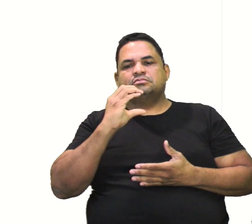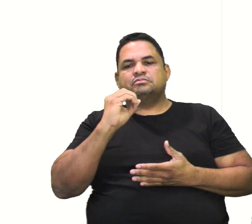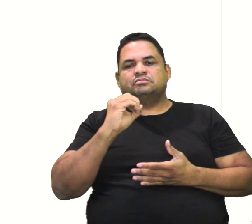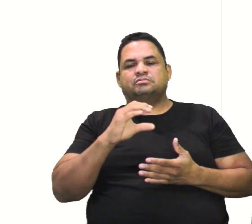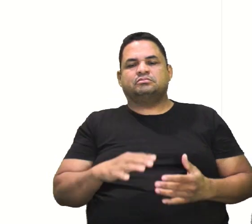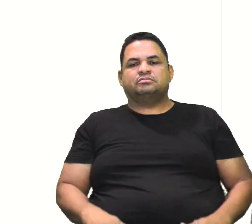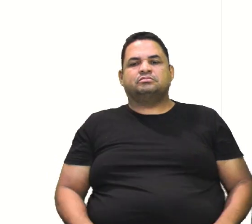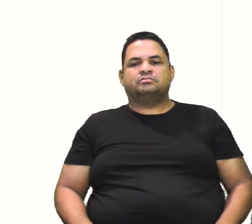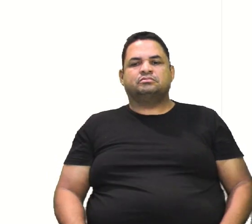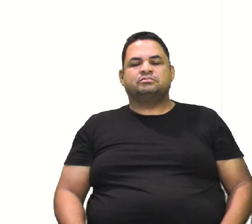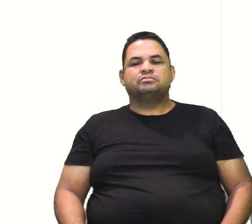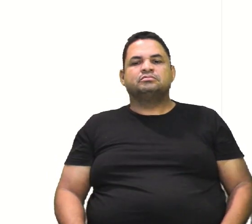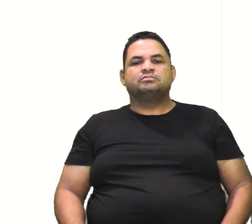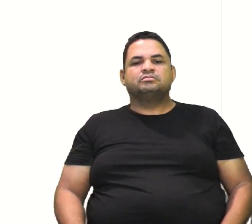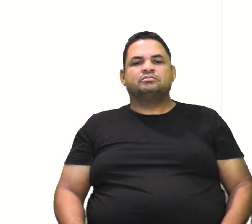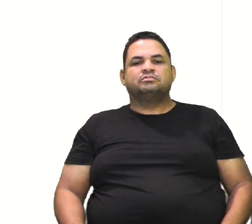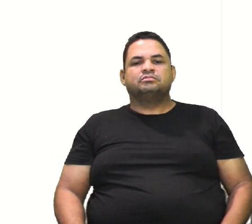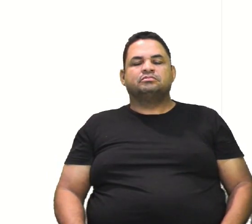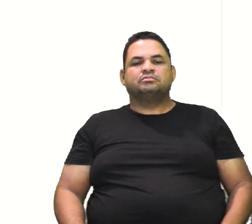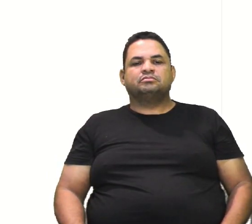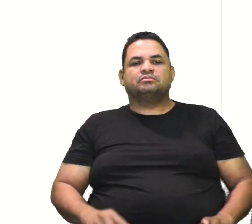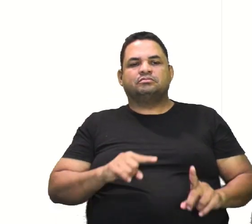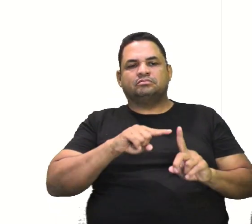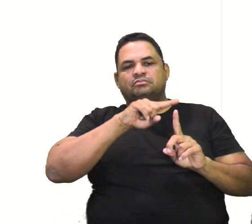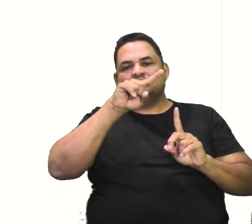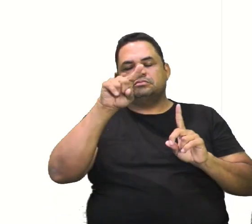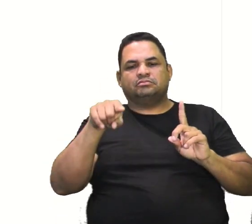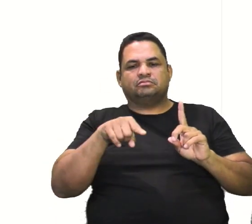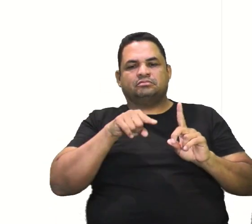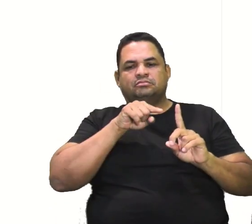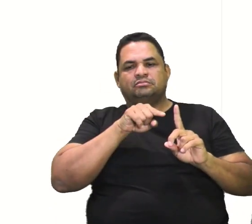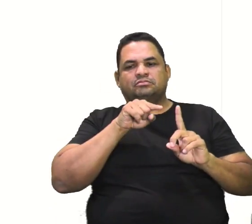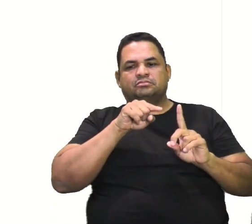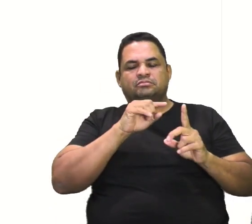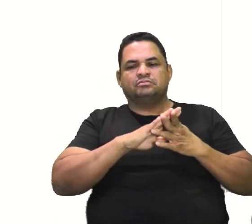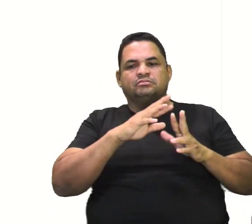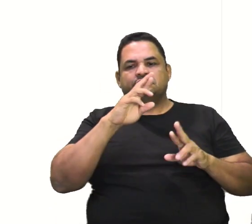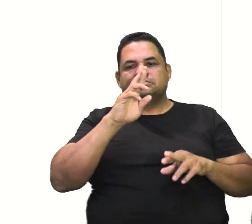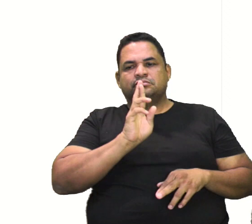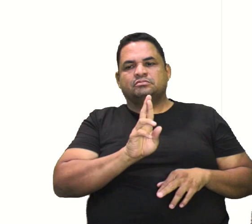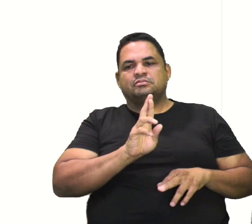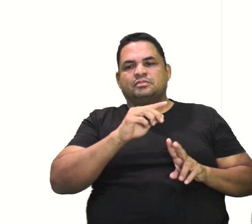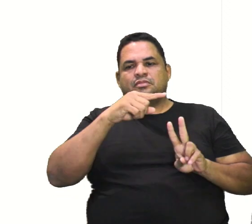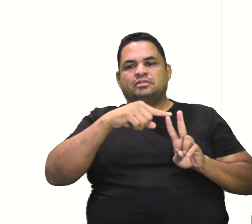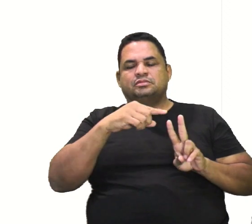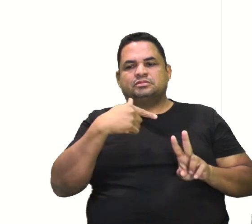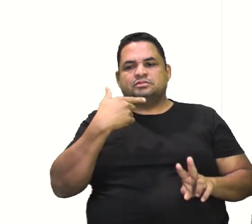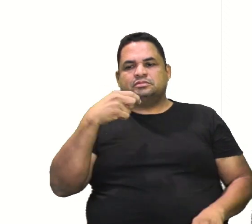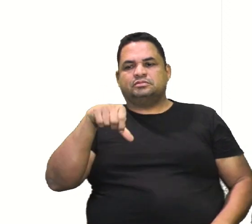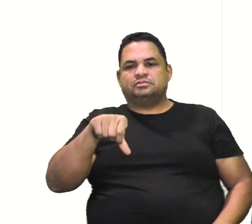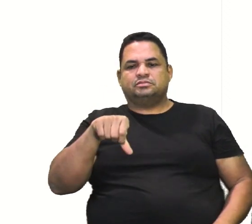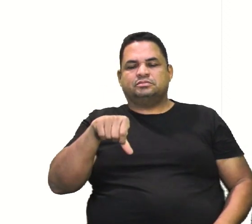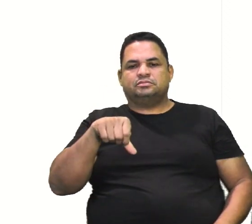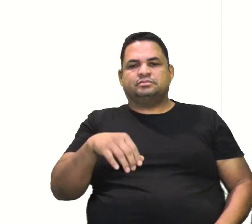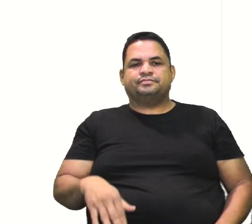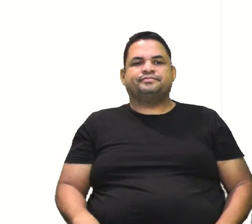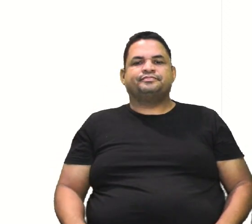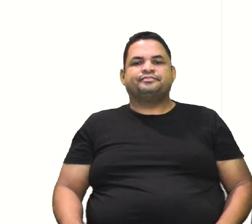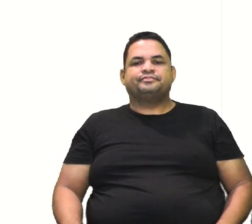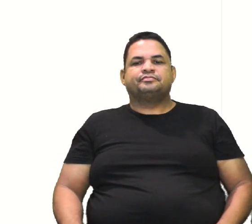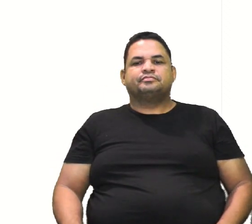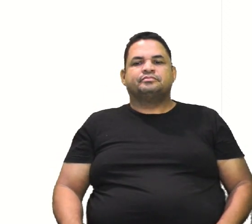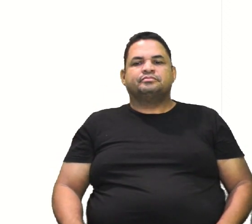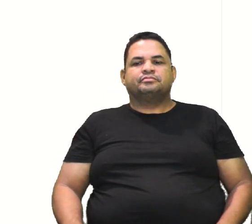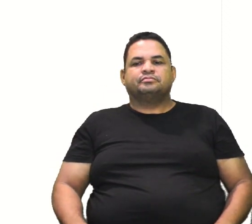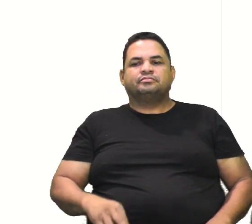0. O centro é a origem. Quem é o raio? O raio é raiz de 9. A raiz de 9, ou seja, o